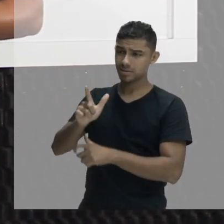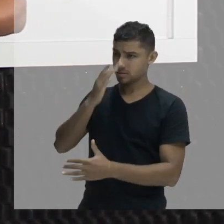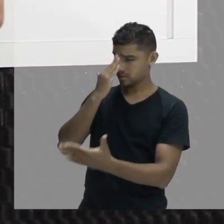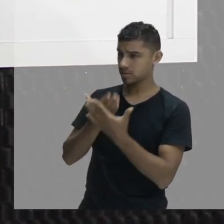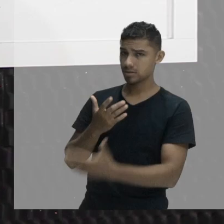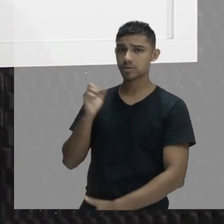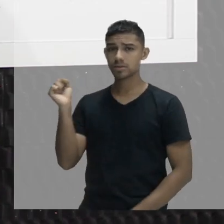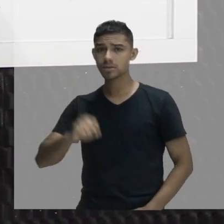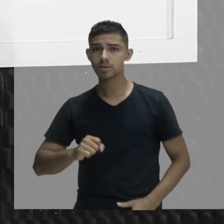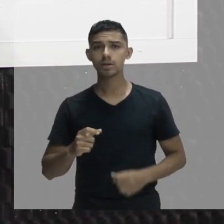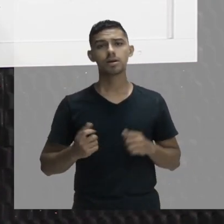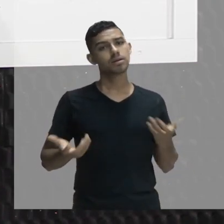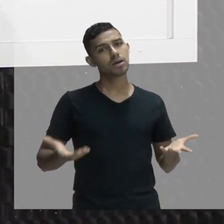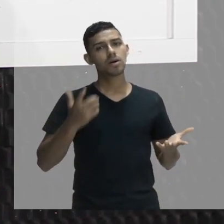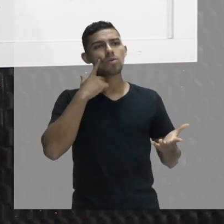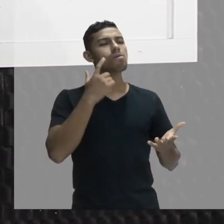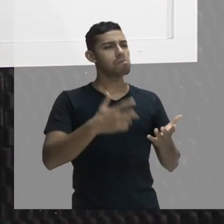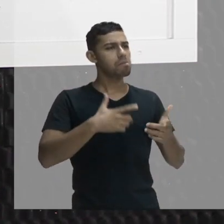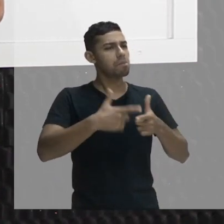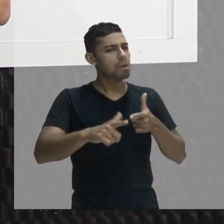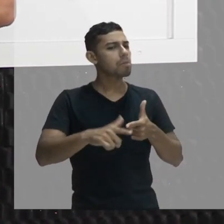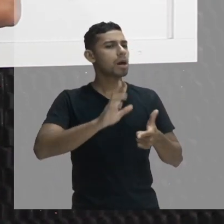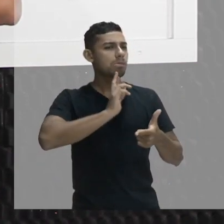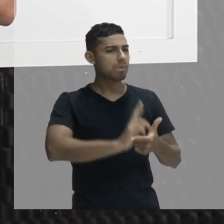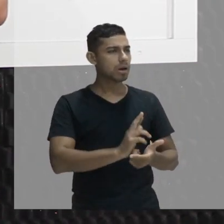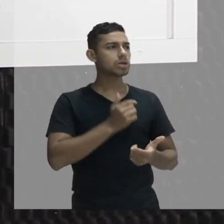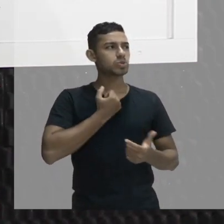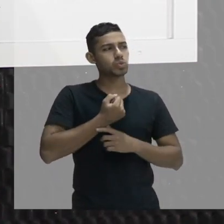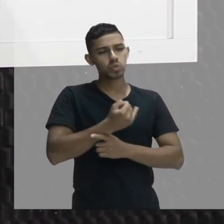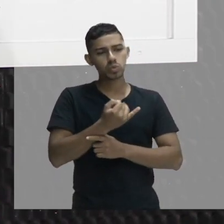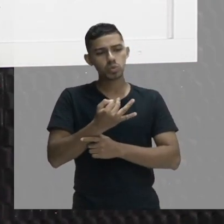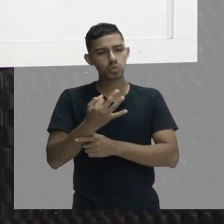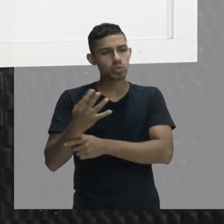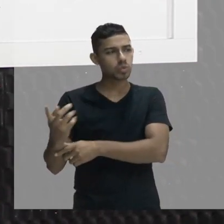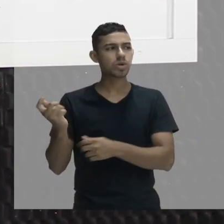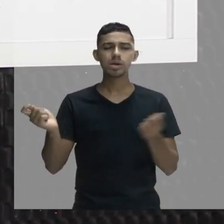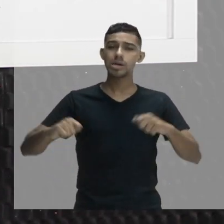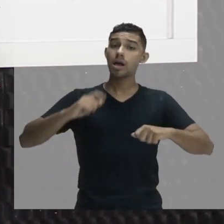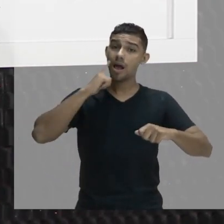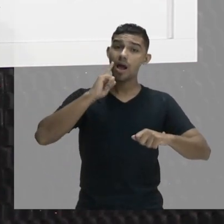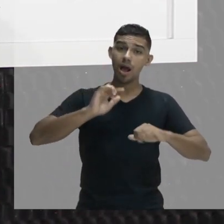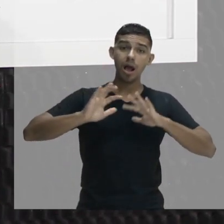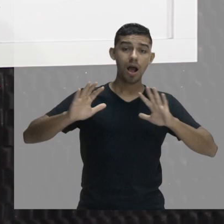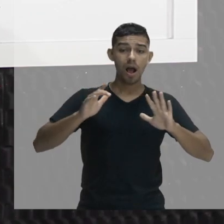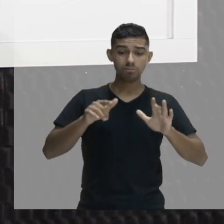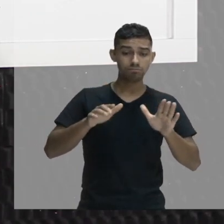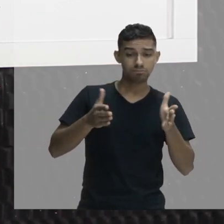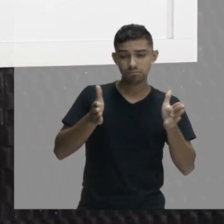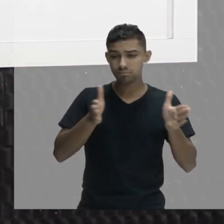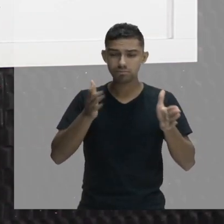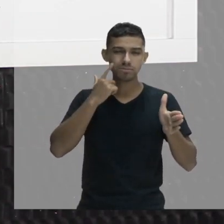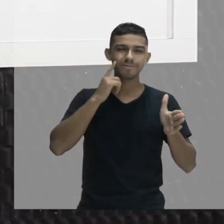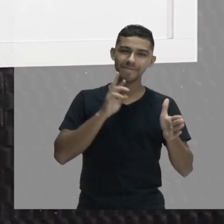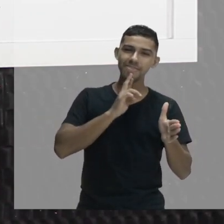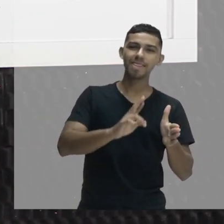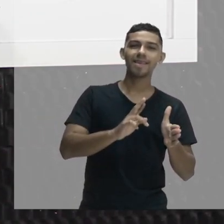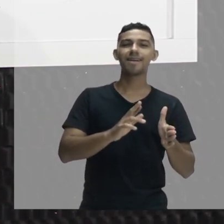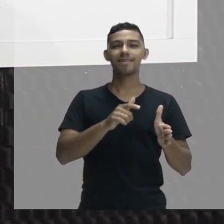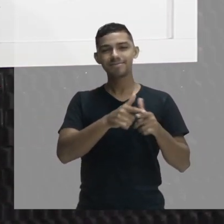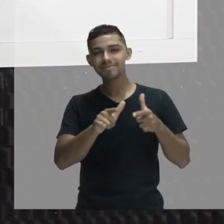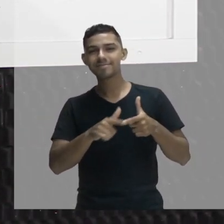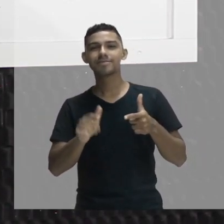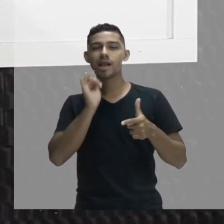que sim. Então são esses problemas, tá, de contagem que a análise combinatória resolve.